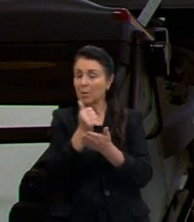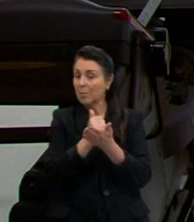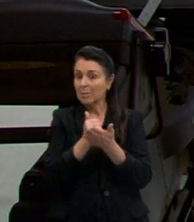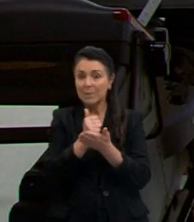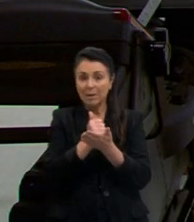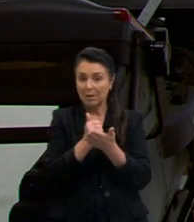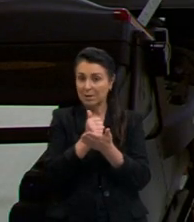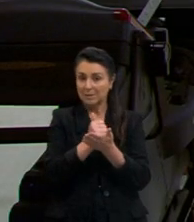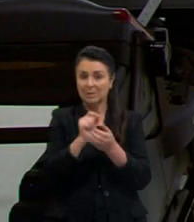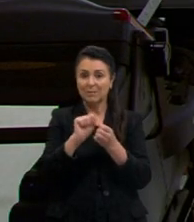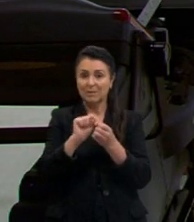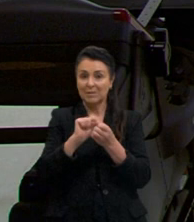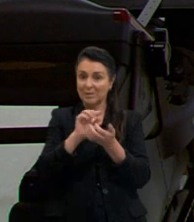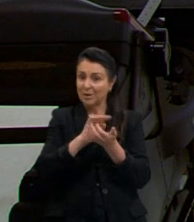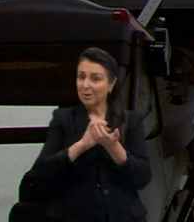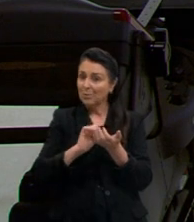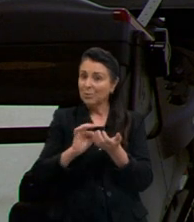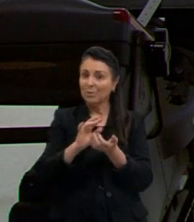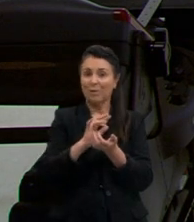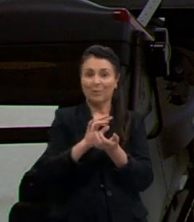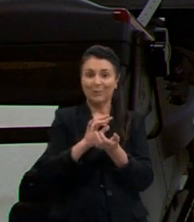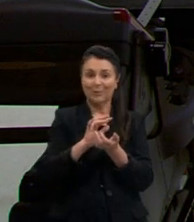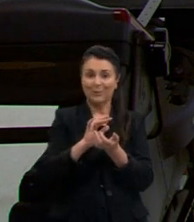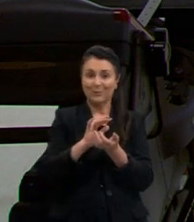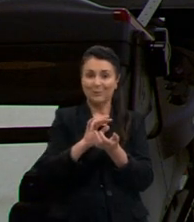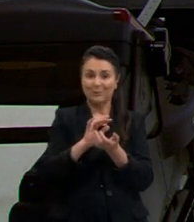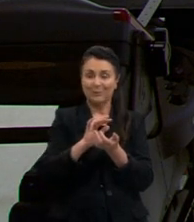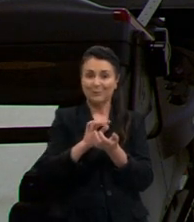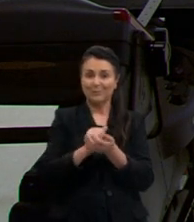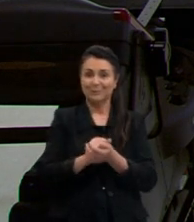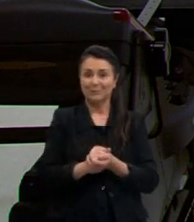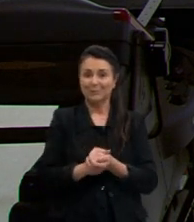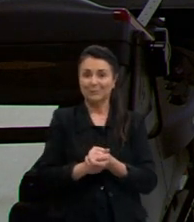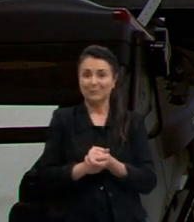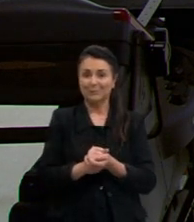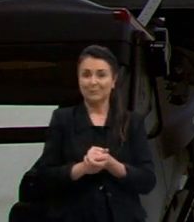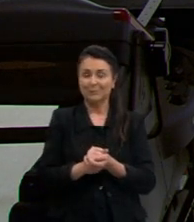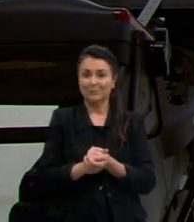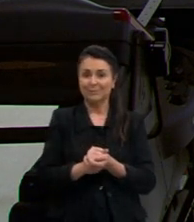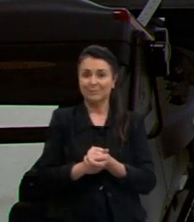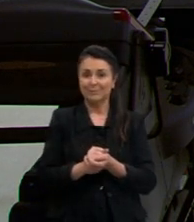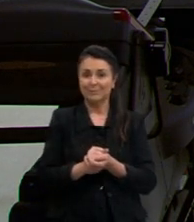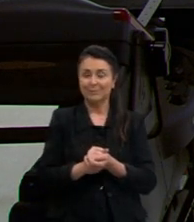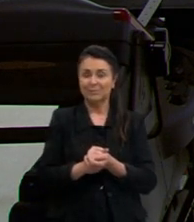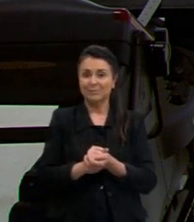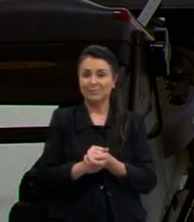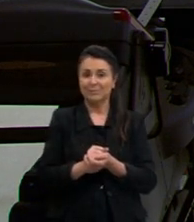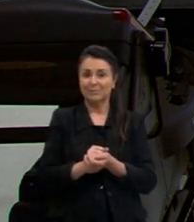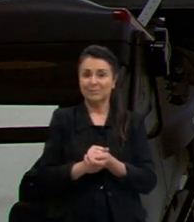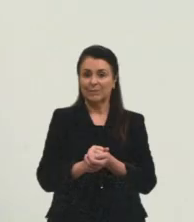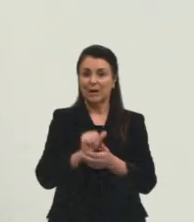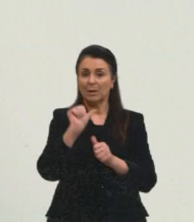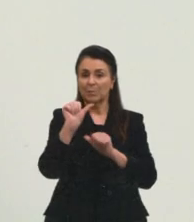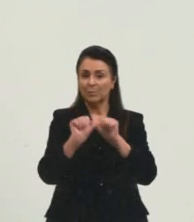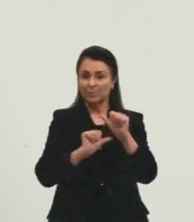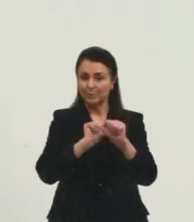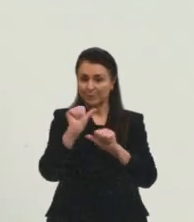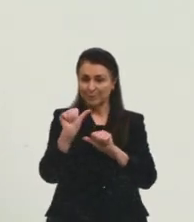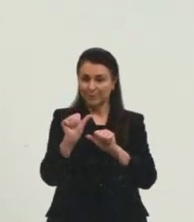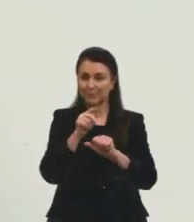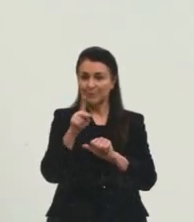fazer a conta tá só tem que colocar um pouquinho mais para o lado para a gente fazer aqui vou colocar ele mais para cá tarde